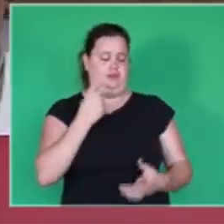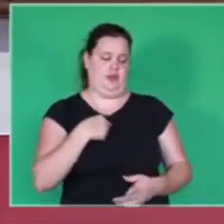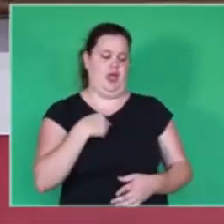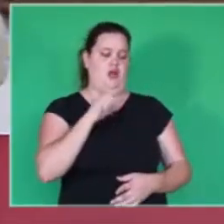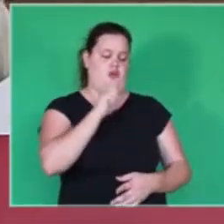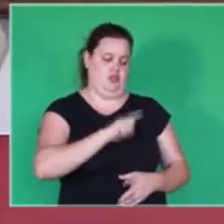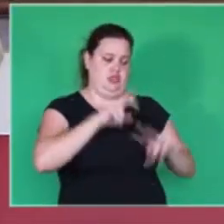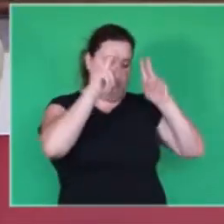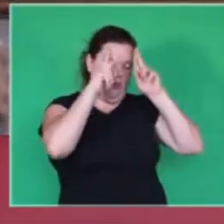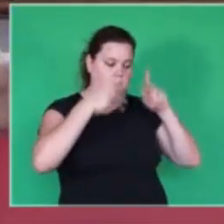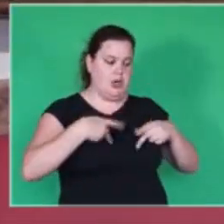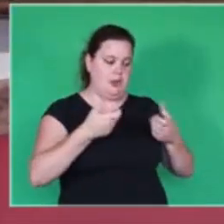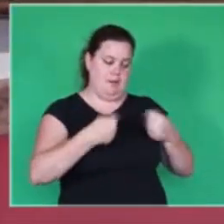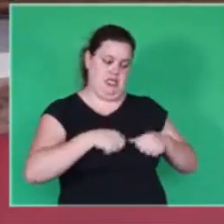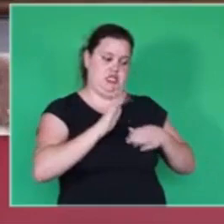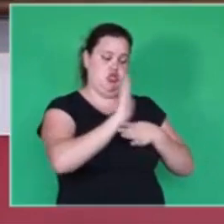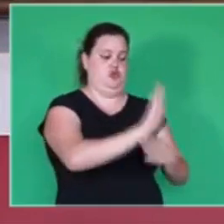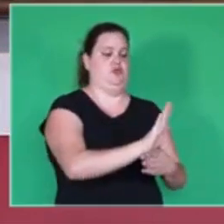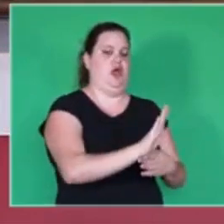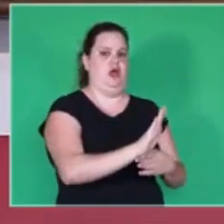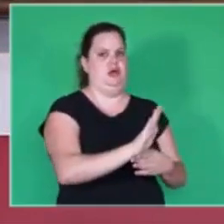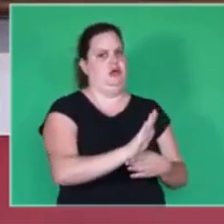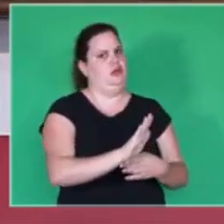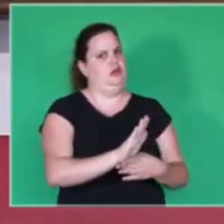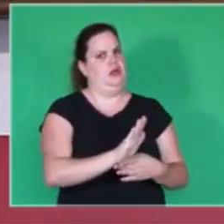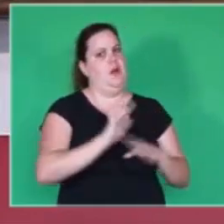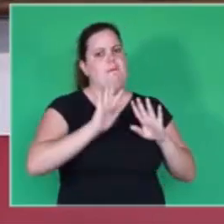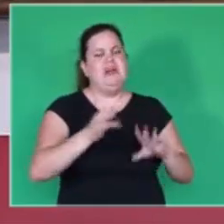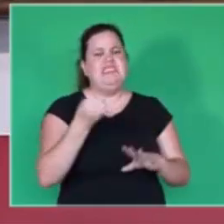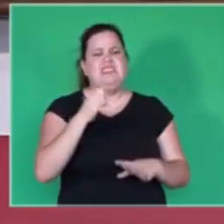pela graça, não tem que fazer por onde nada. Então,